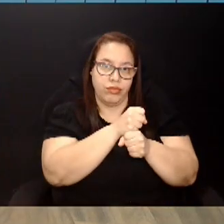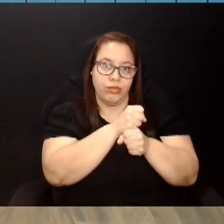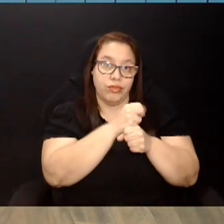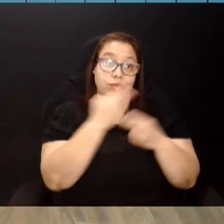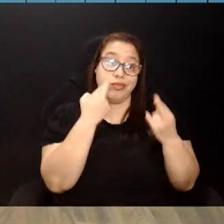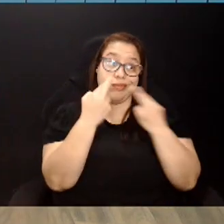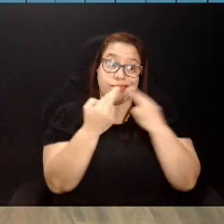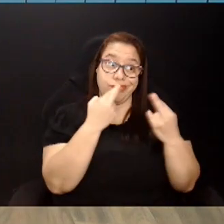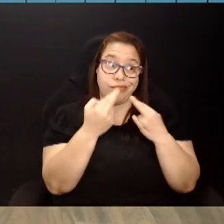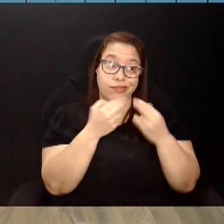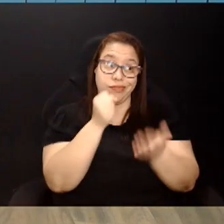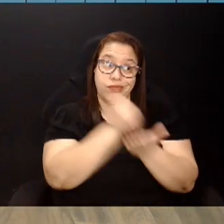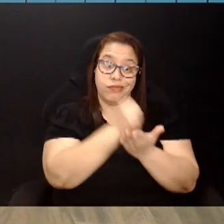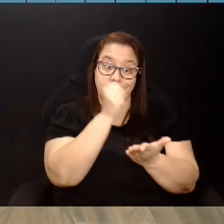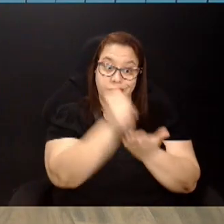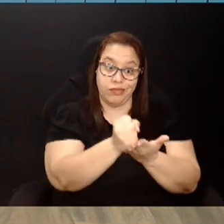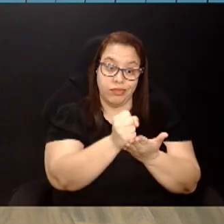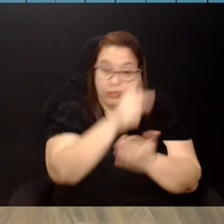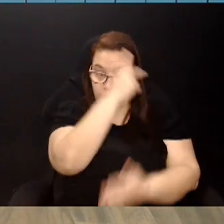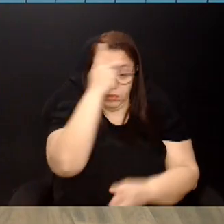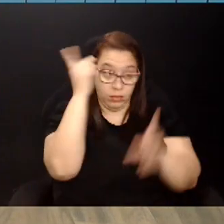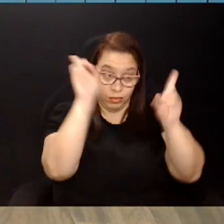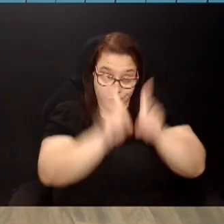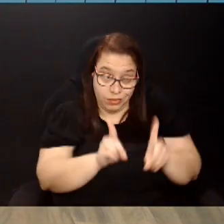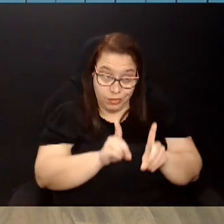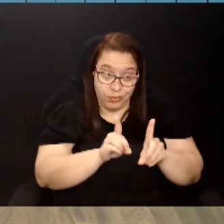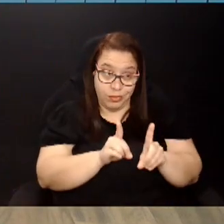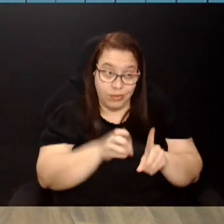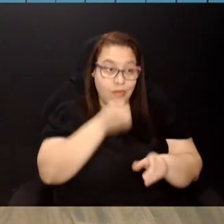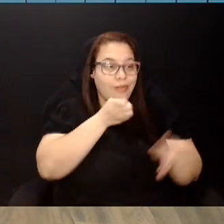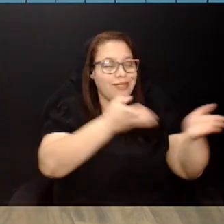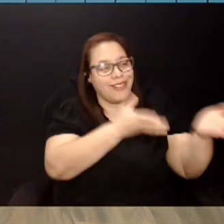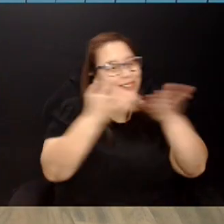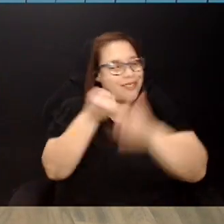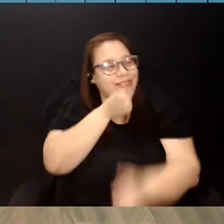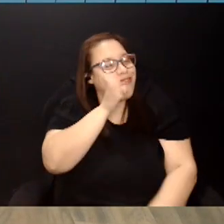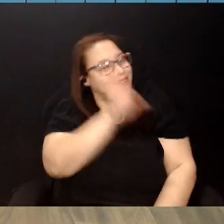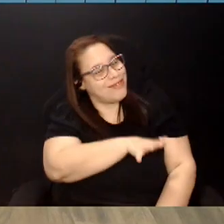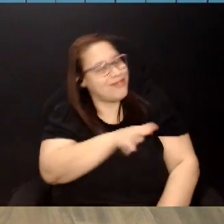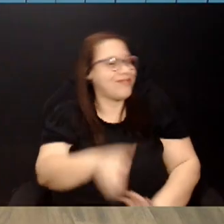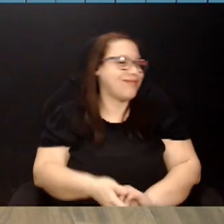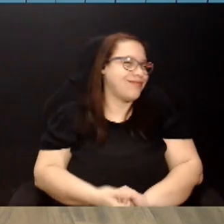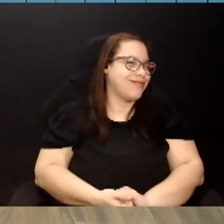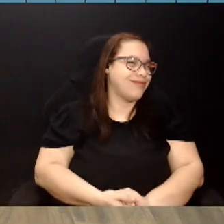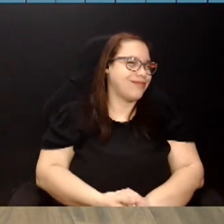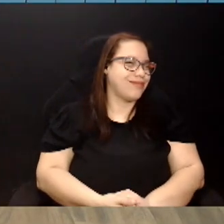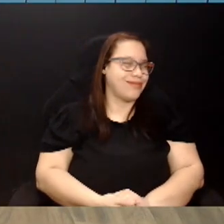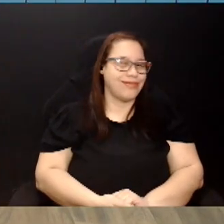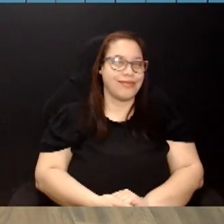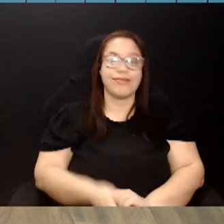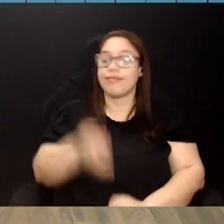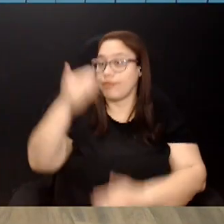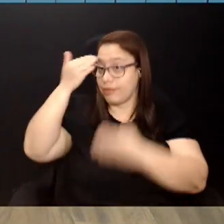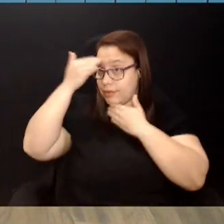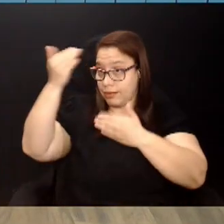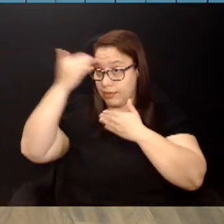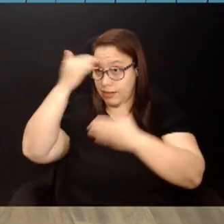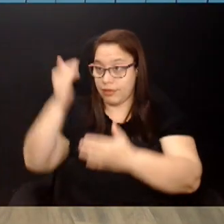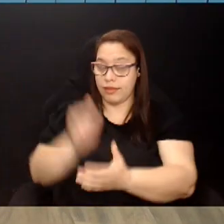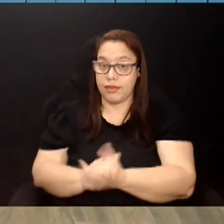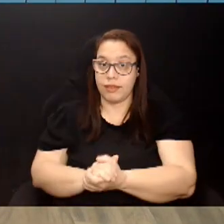contratação de pessoas com deficiência. Seja bem-vindo e uma boa tarde. Muito obrigado,